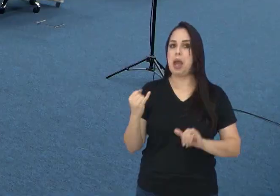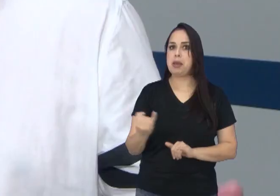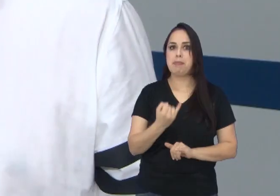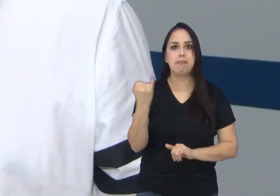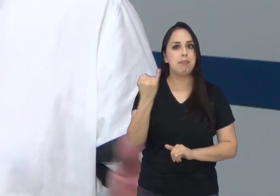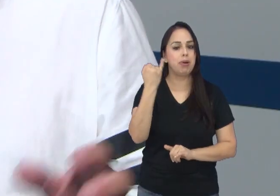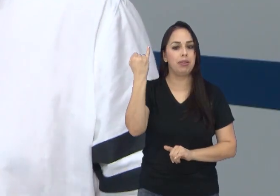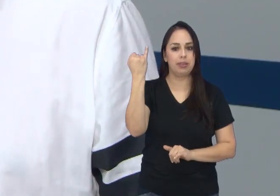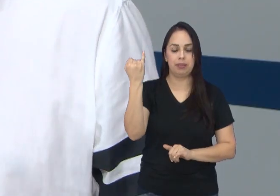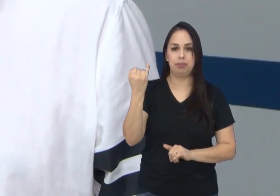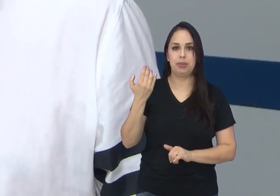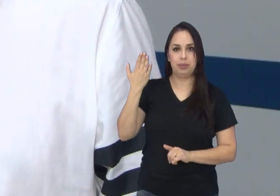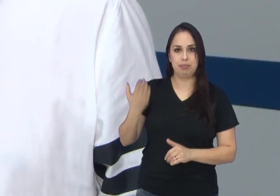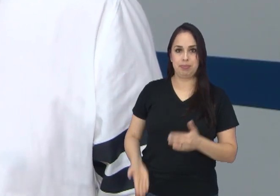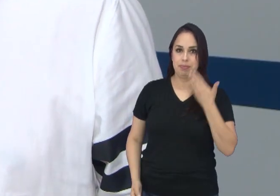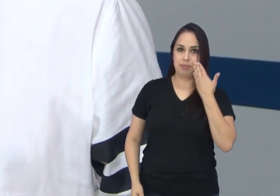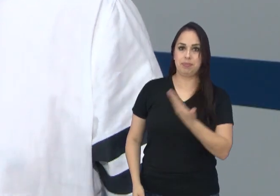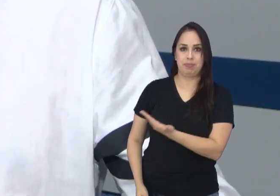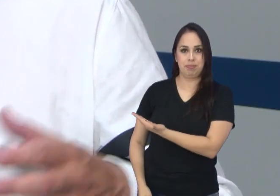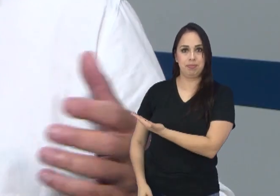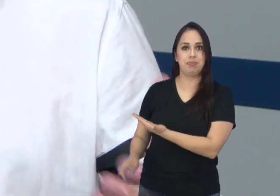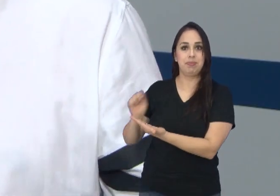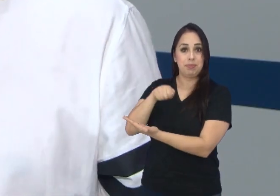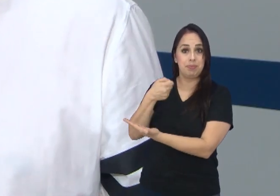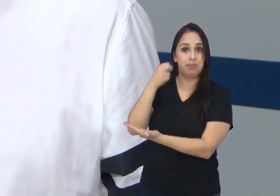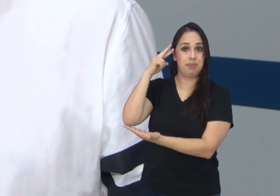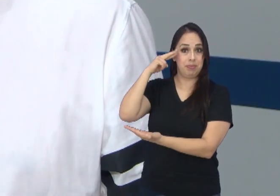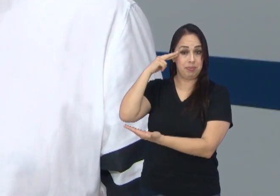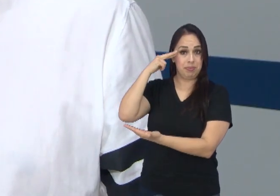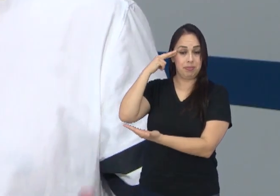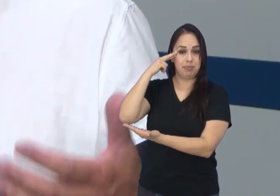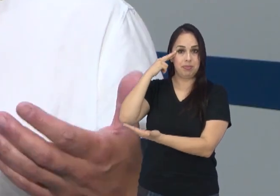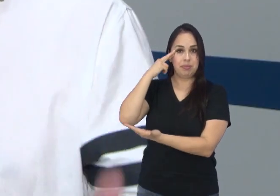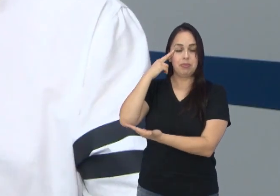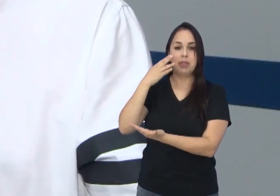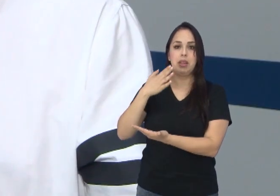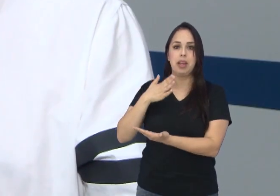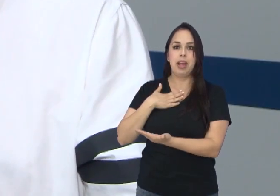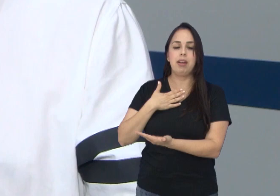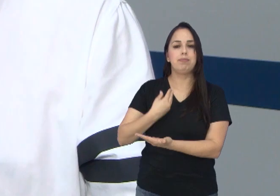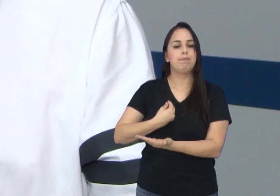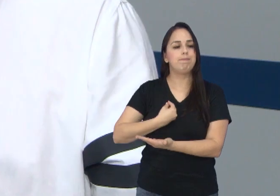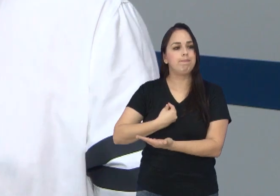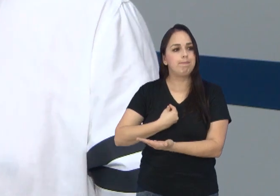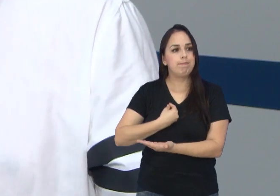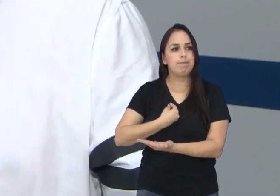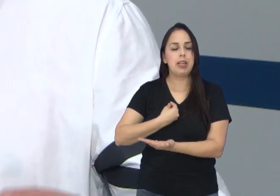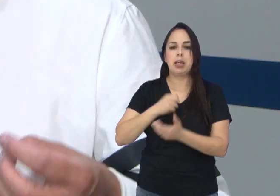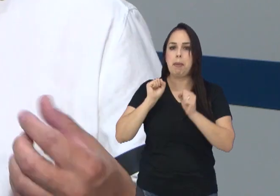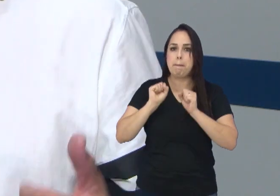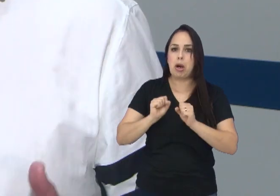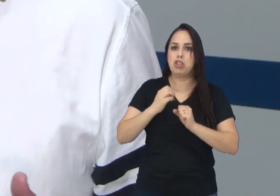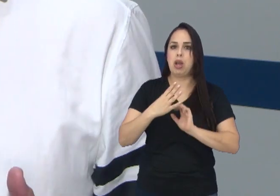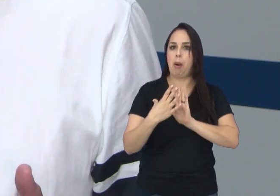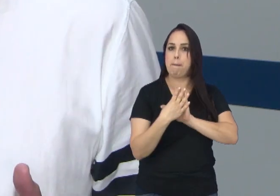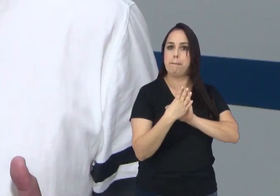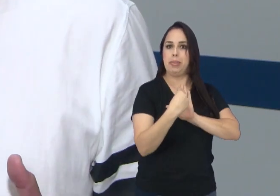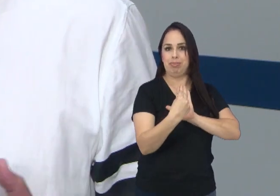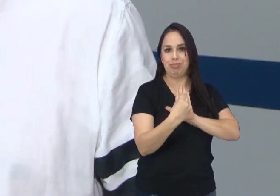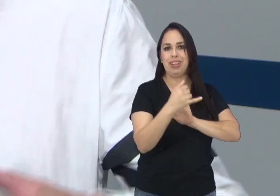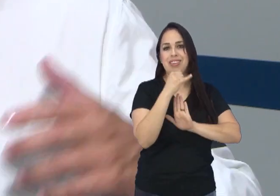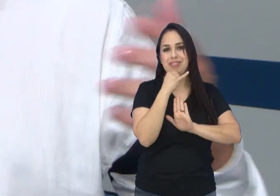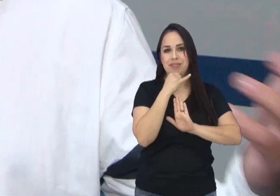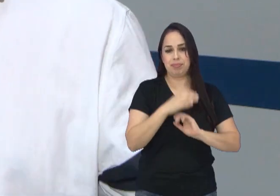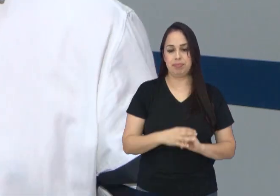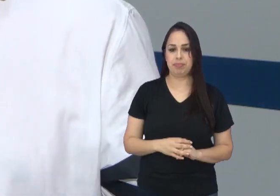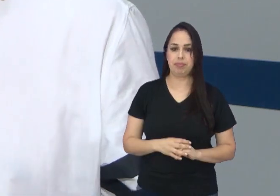sangue. O parlamentar Rogério Dacazem, inclusive, viveu um caso pessoal que pode exemplificar como esse gesto salva